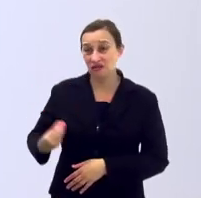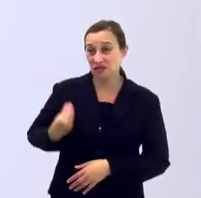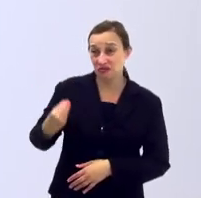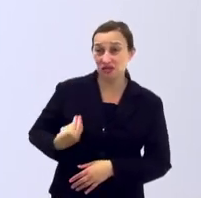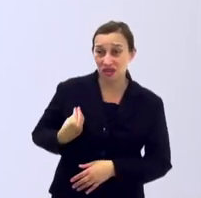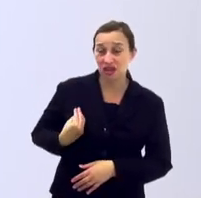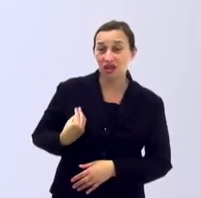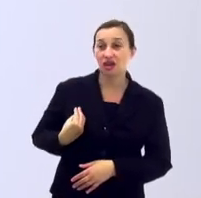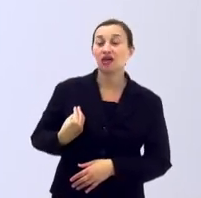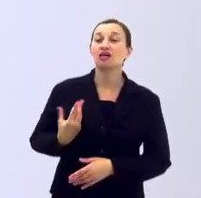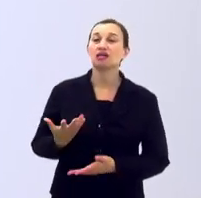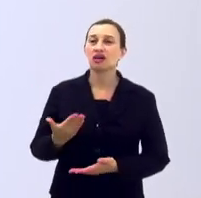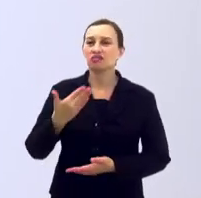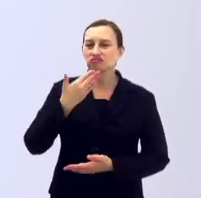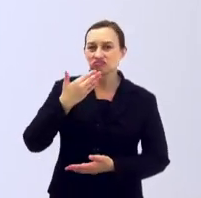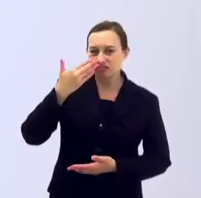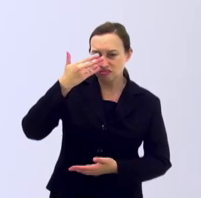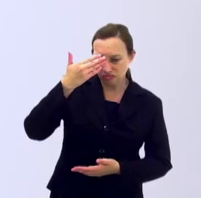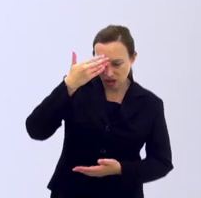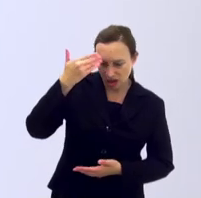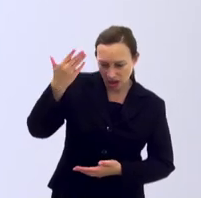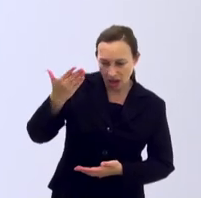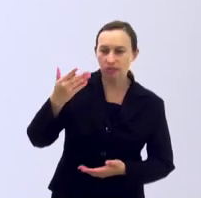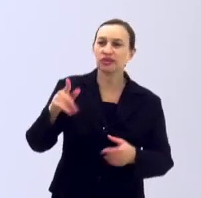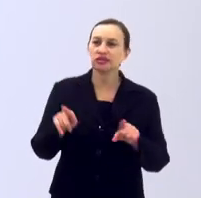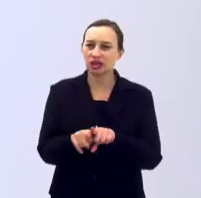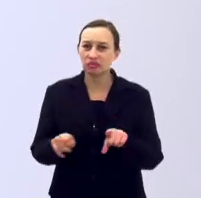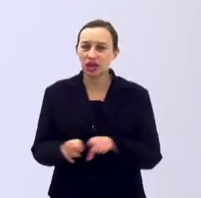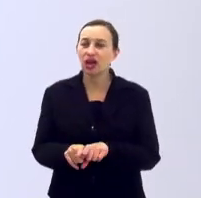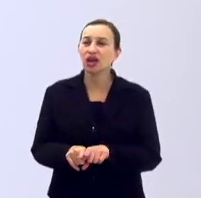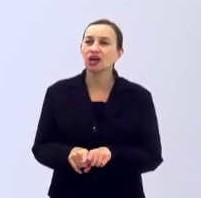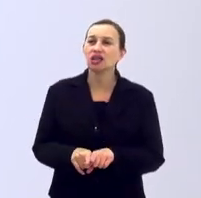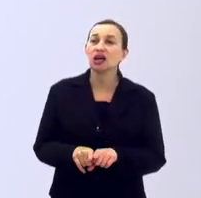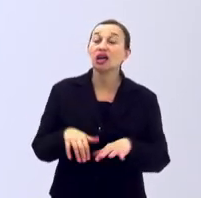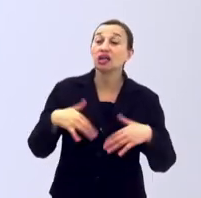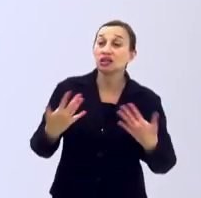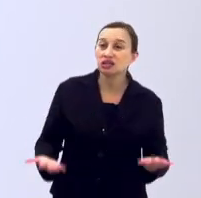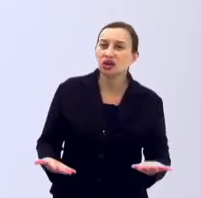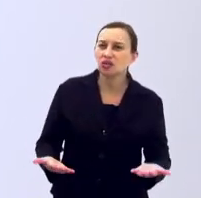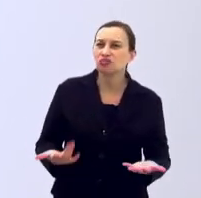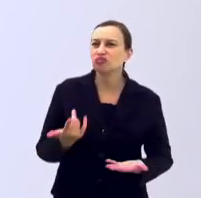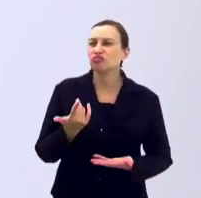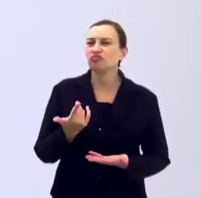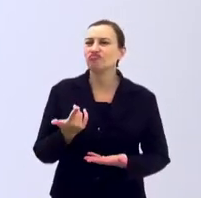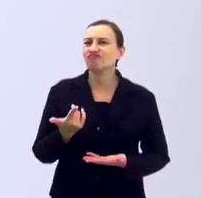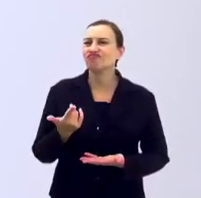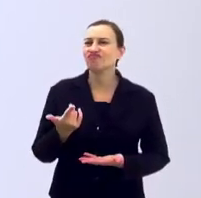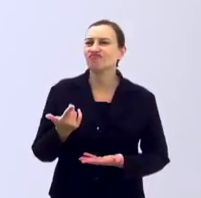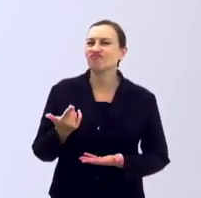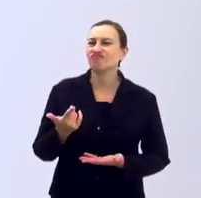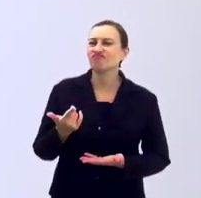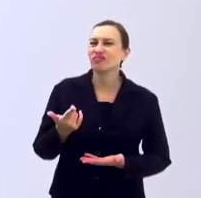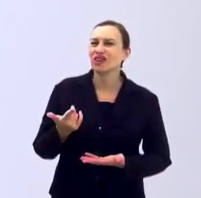na Bessarábia, a antiga Bessarábia, né? Onde meus avós viviam. Então, eles não tinham